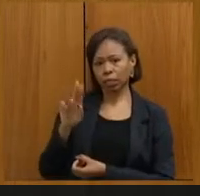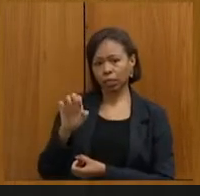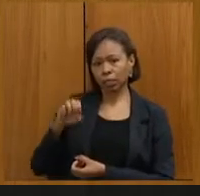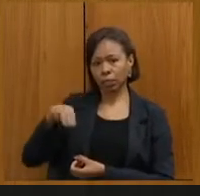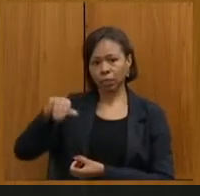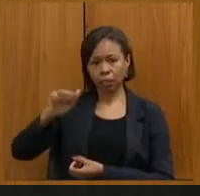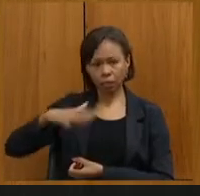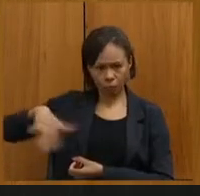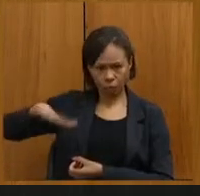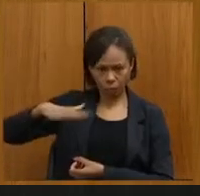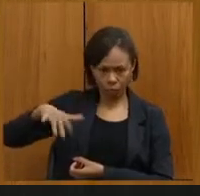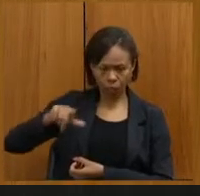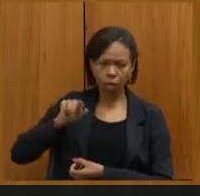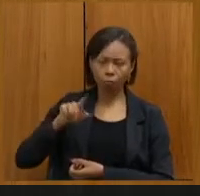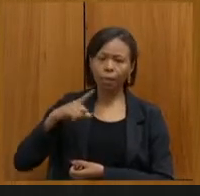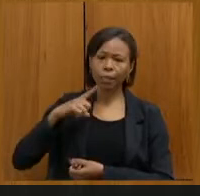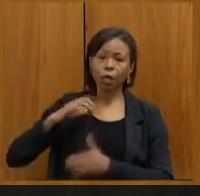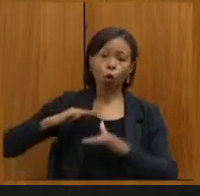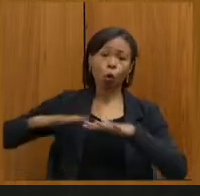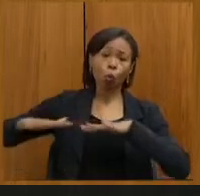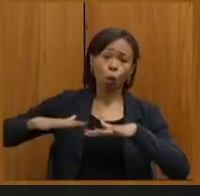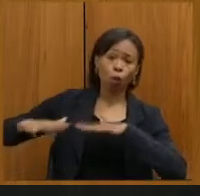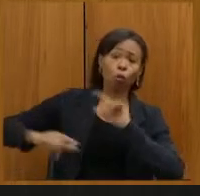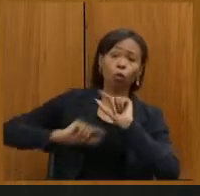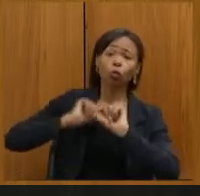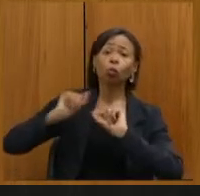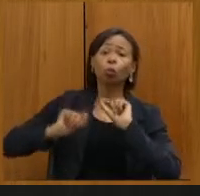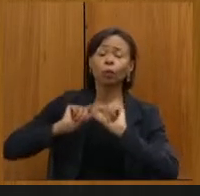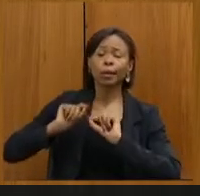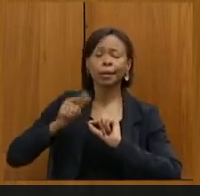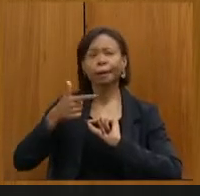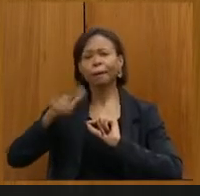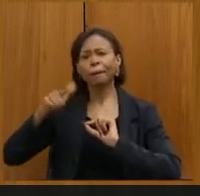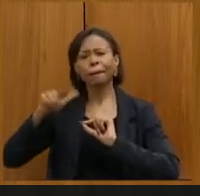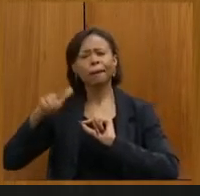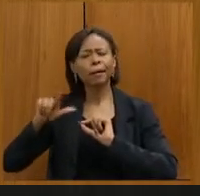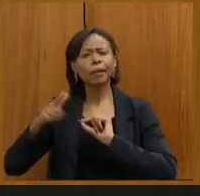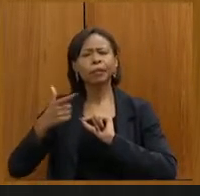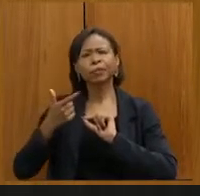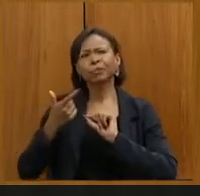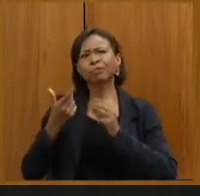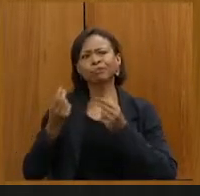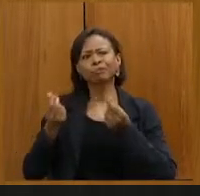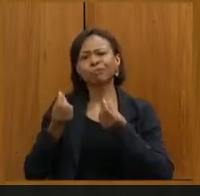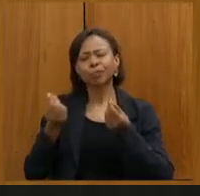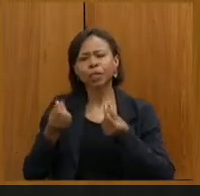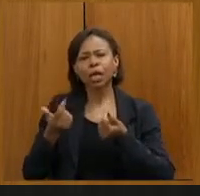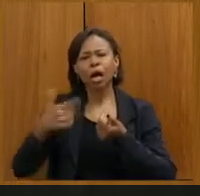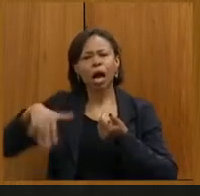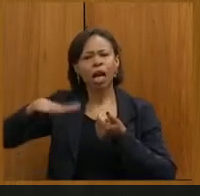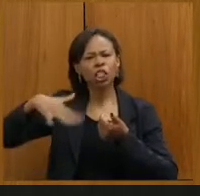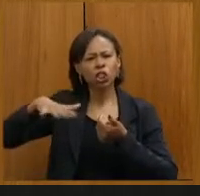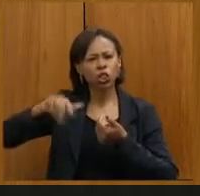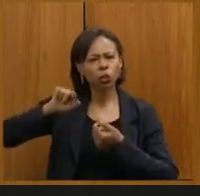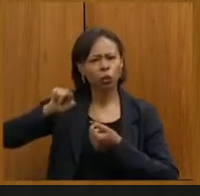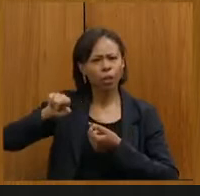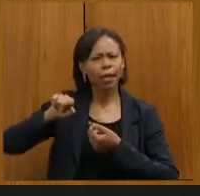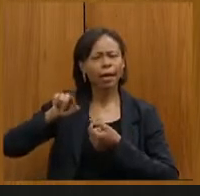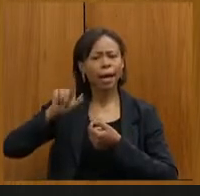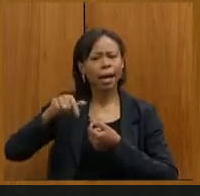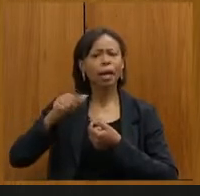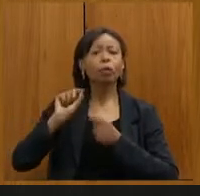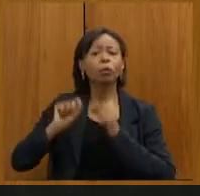deve ter ser lá em Extrema em que é uma mal outro é um outro uma existe uma nova região de extrema de